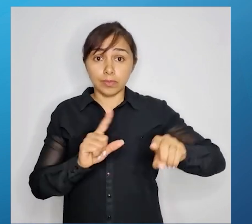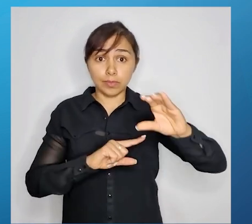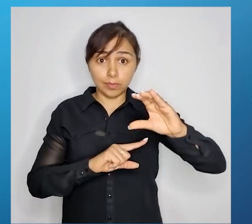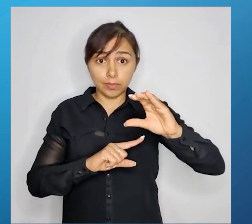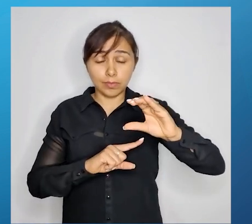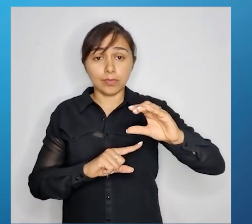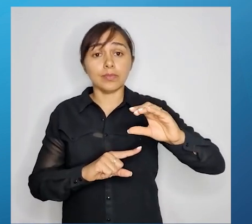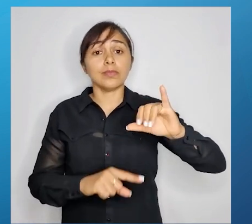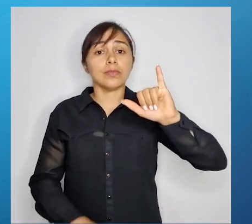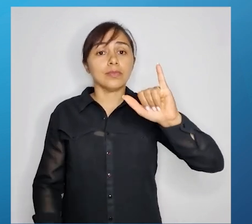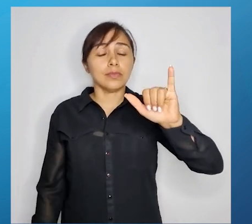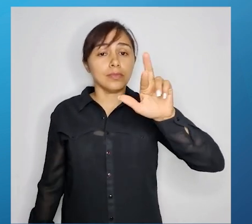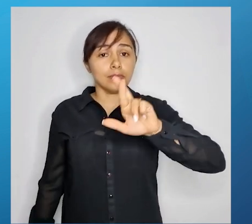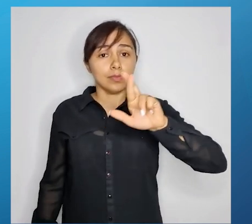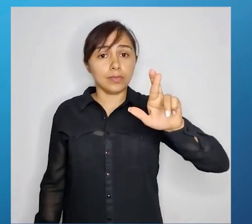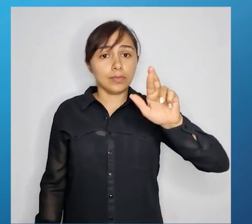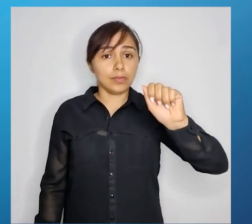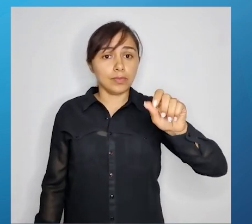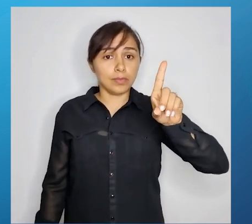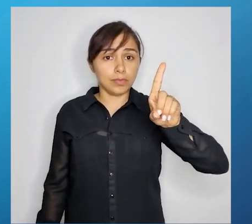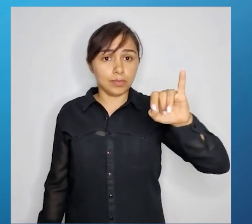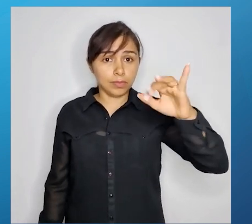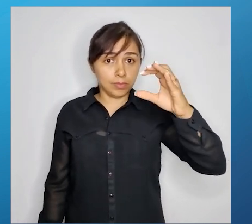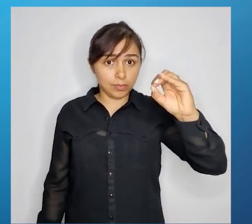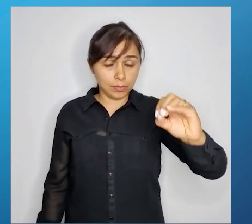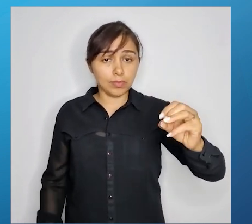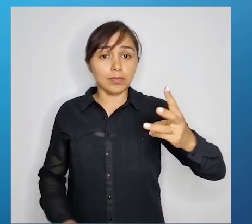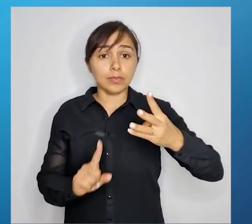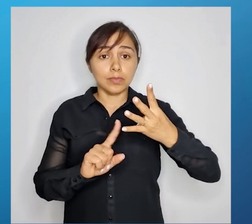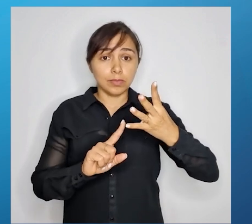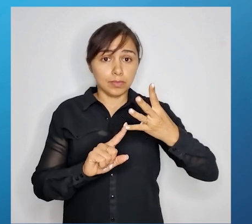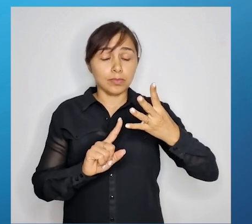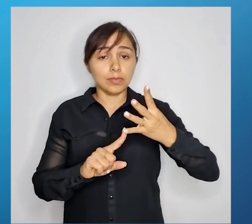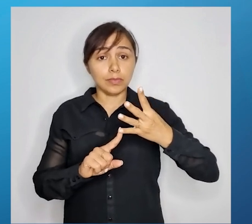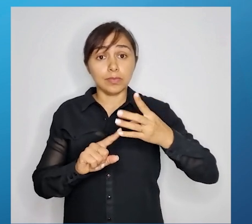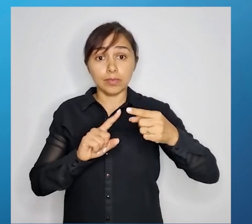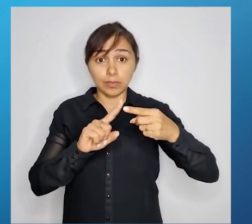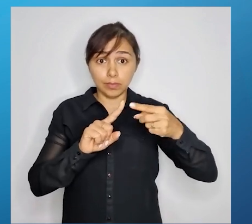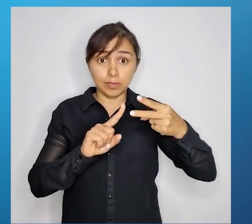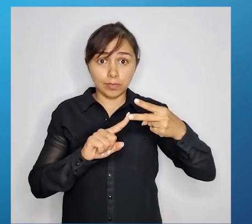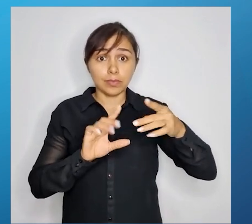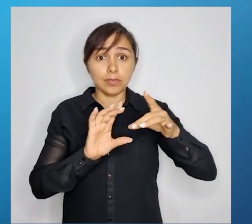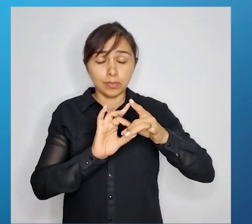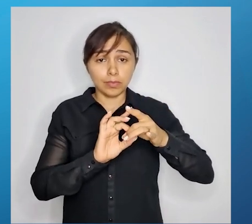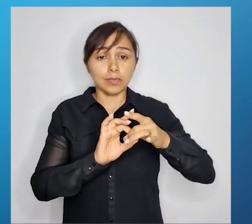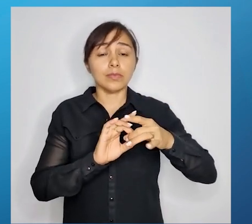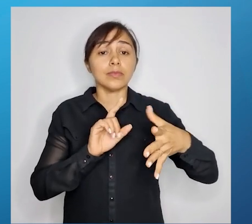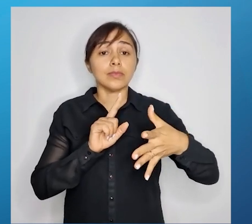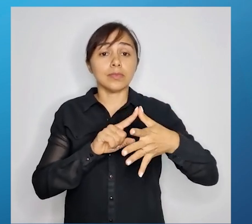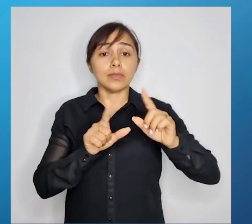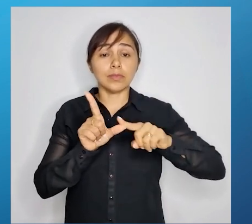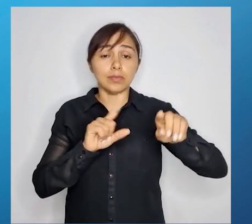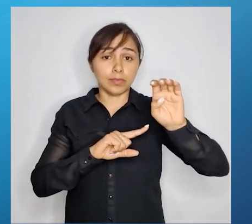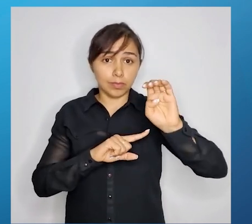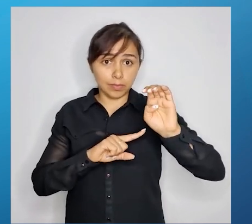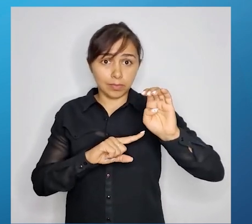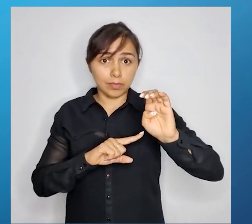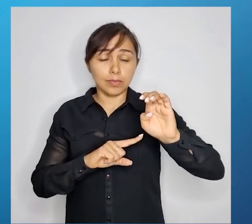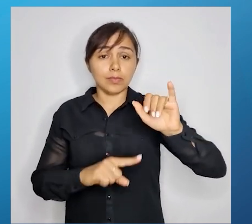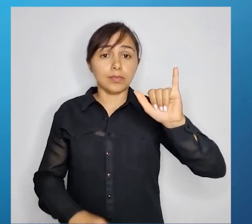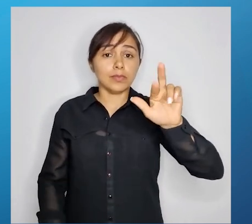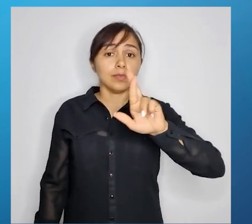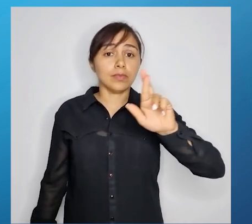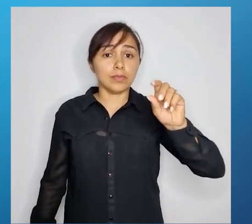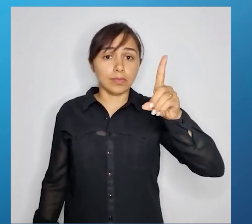condução e convecção, ou letra E, convecção e irradiação. Qual é a nossa resposta correta? Letra B,